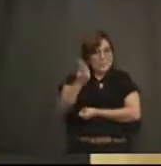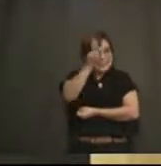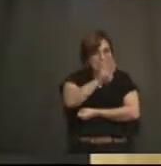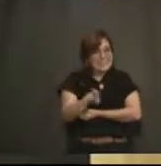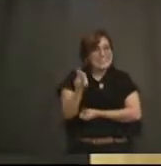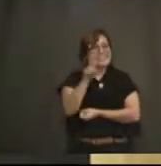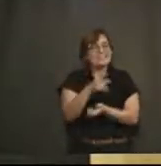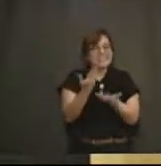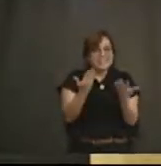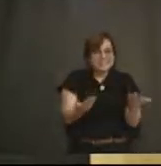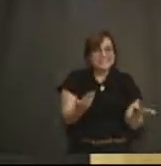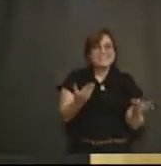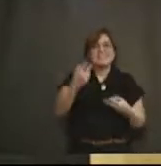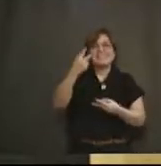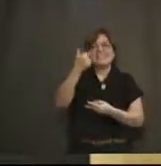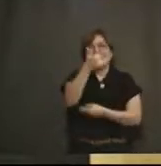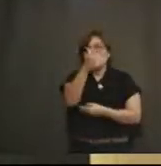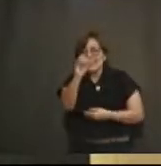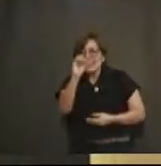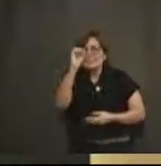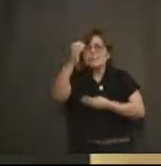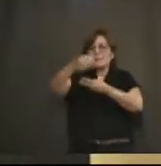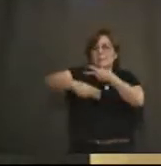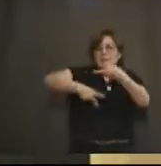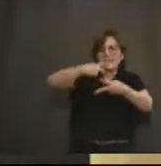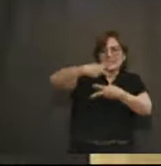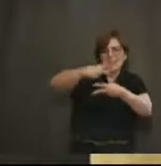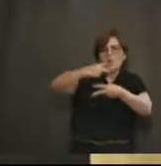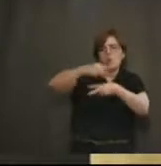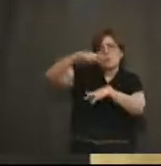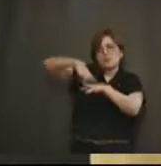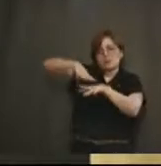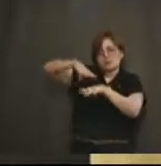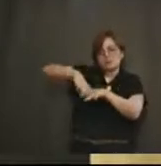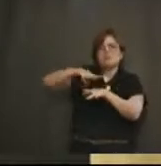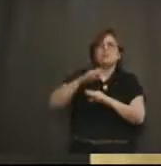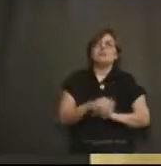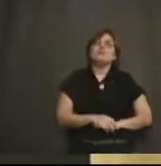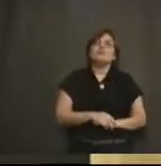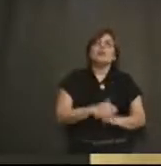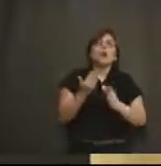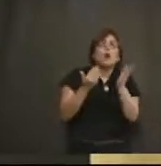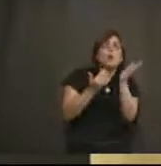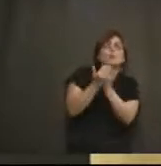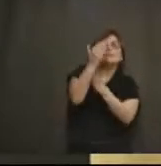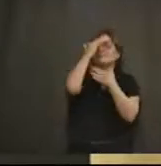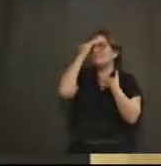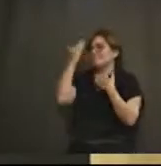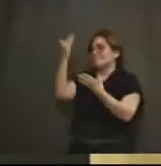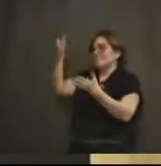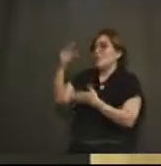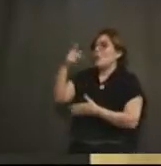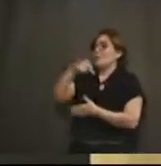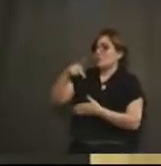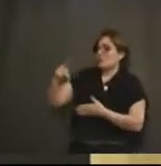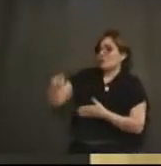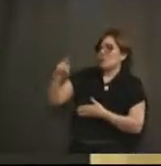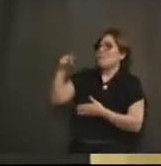10ª Bienal de Matemática. Quero iniciar saudando o professor Paulo Piccioni,